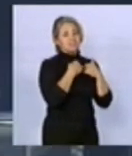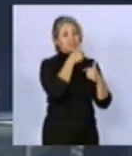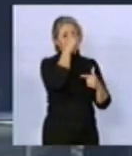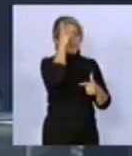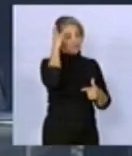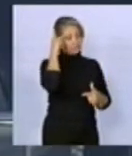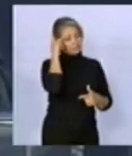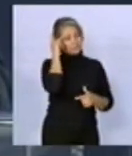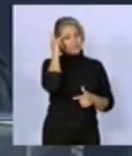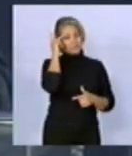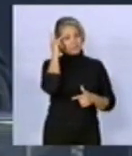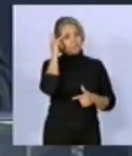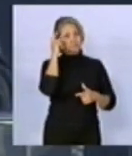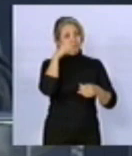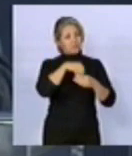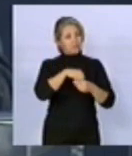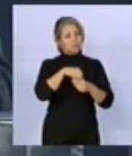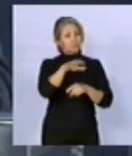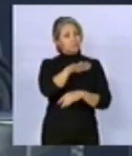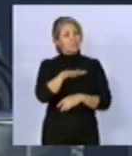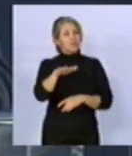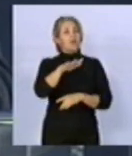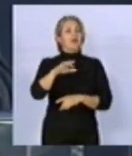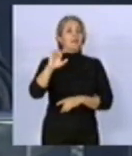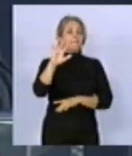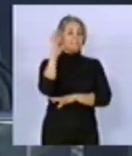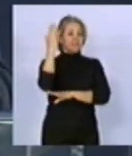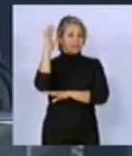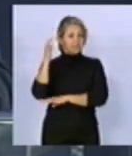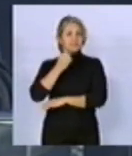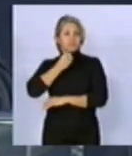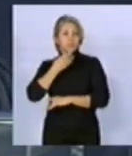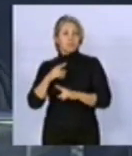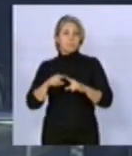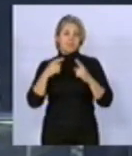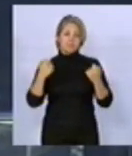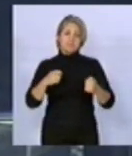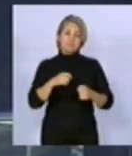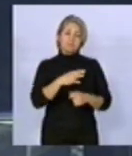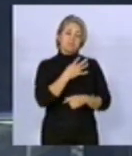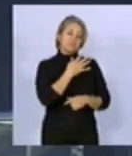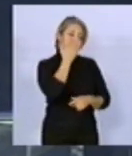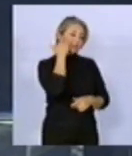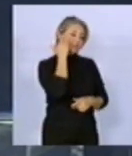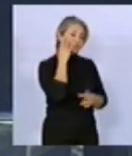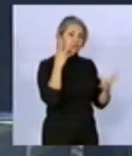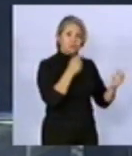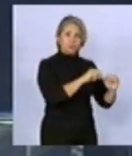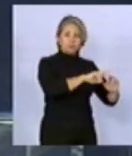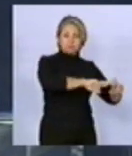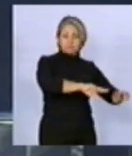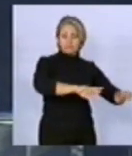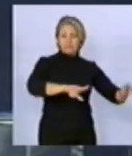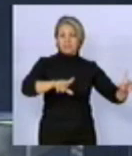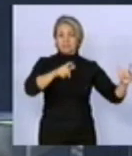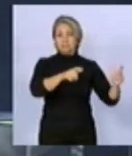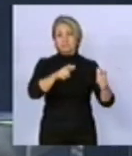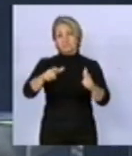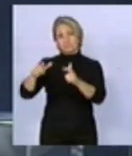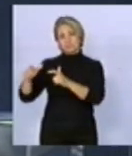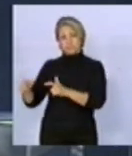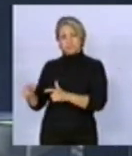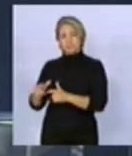pessoas em relação ao meio ambiente sejam positivas nós temos que levar em consideração todos os aspectos e